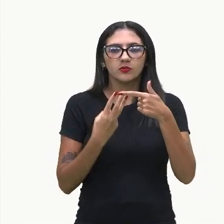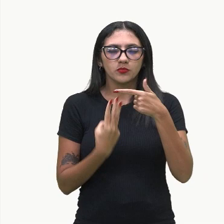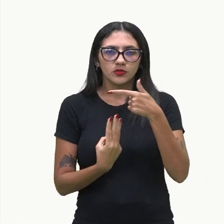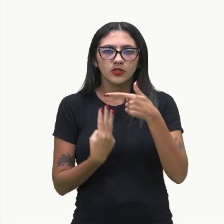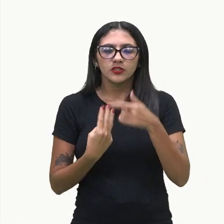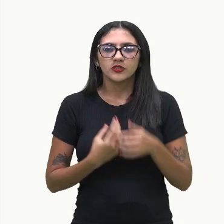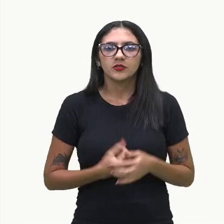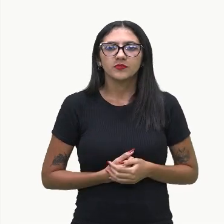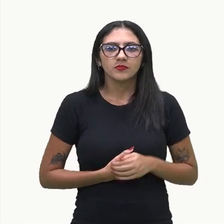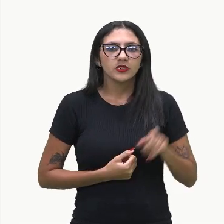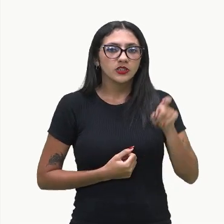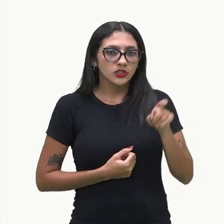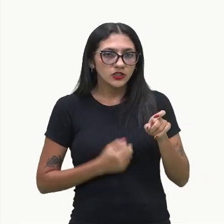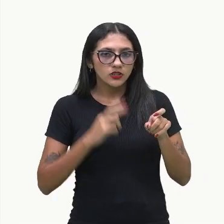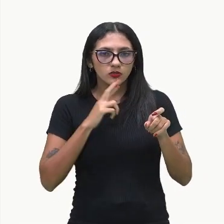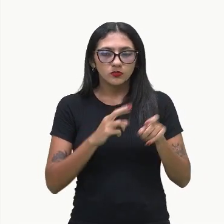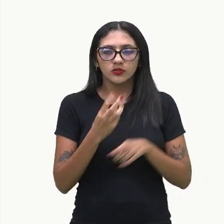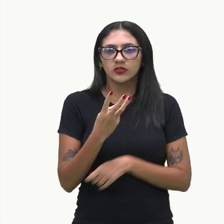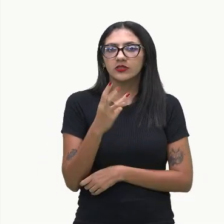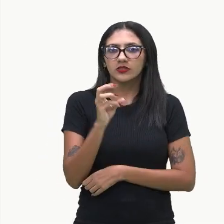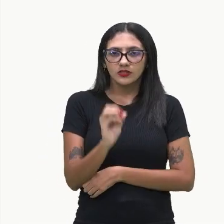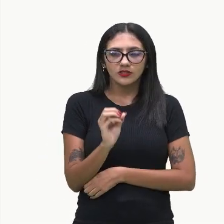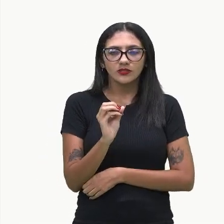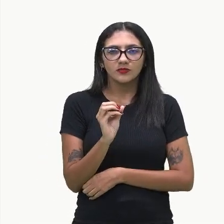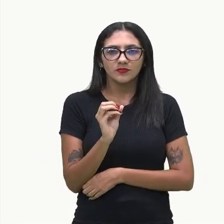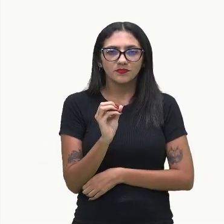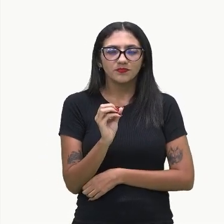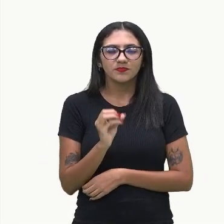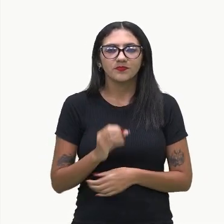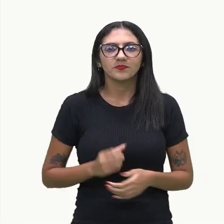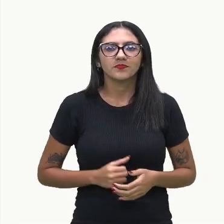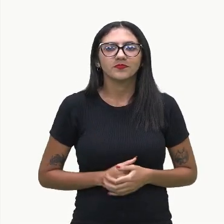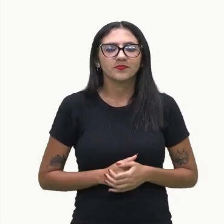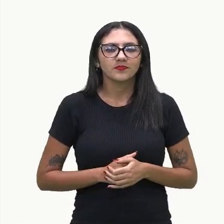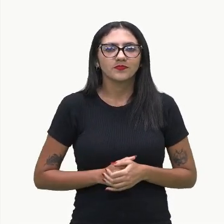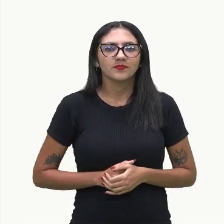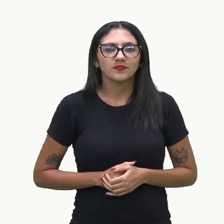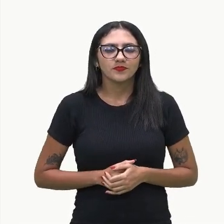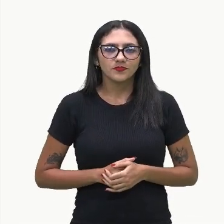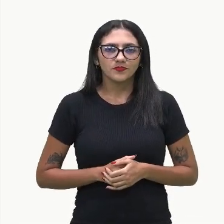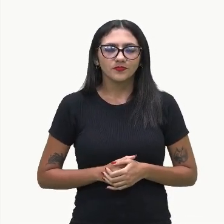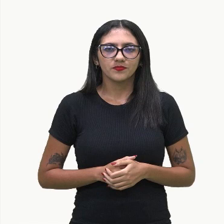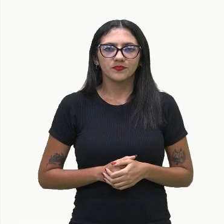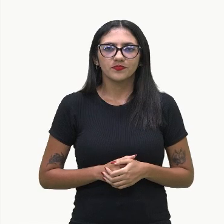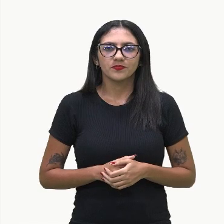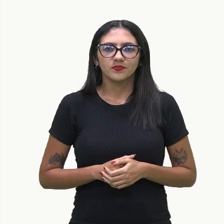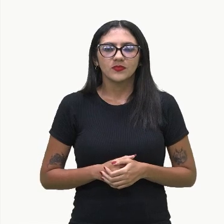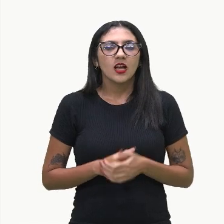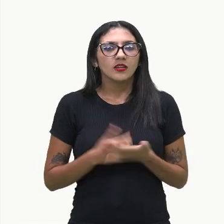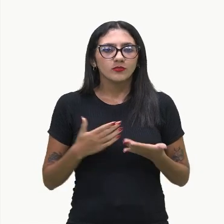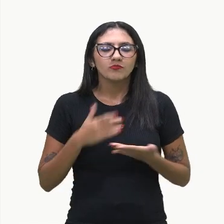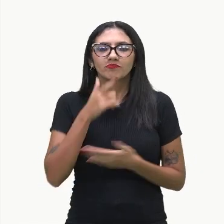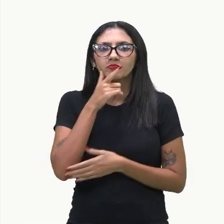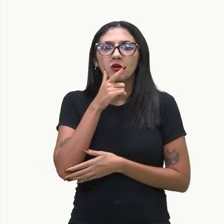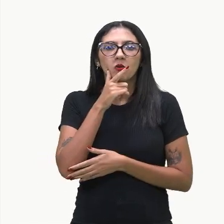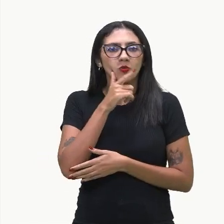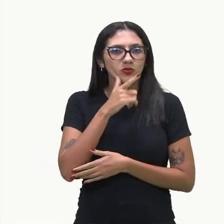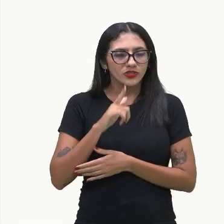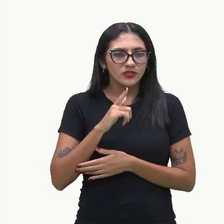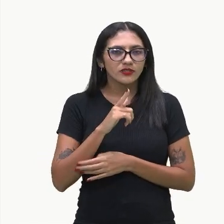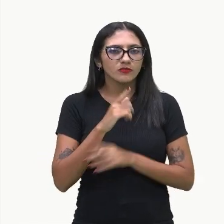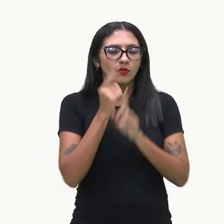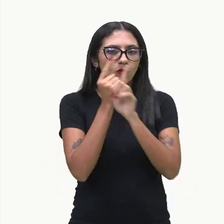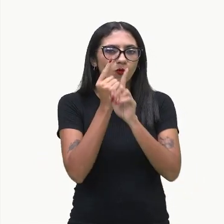o valor do x será de 30 graus. Então, nós conseguimos aí